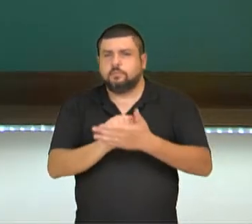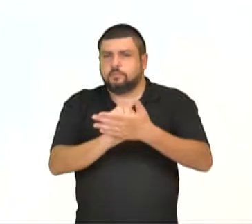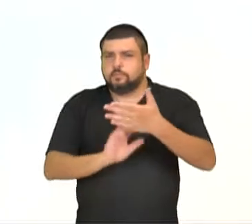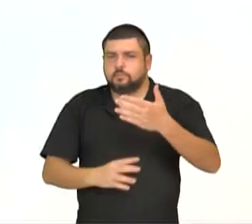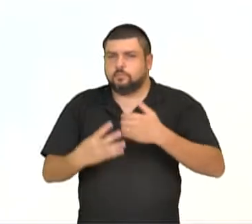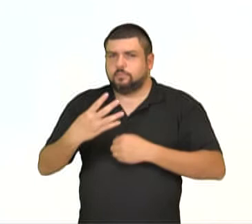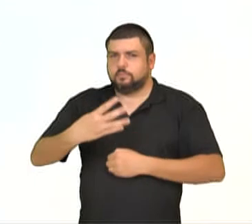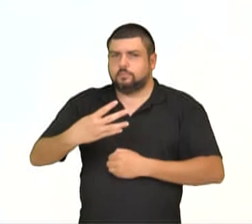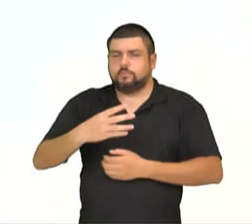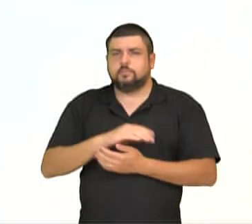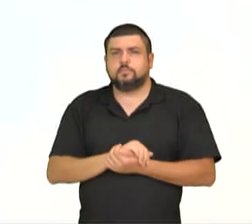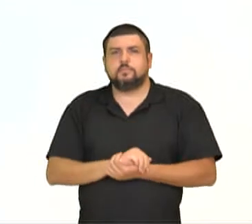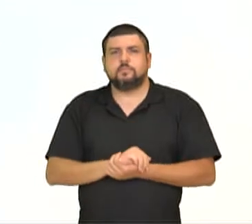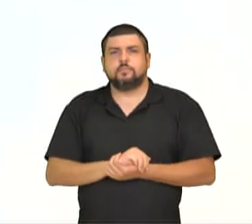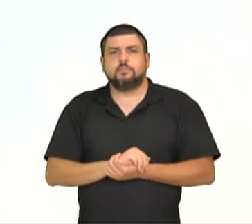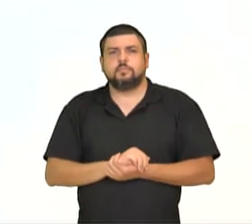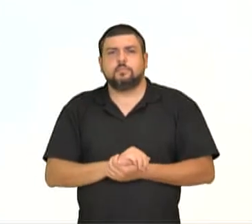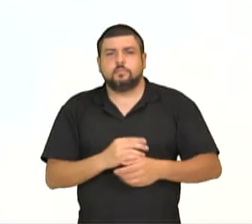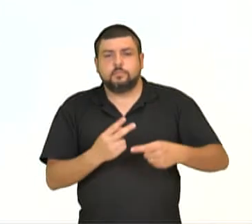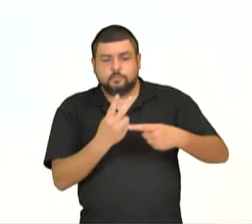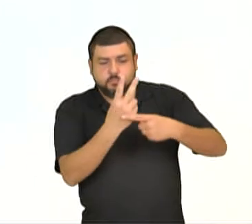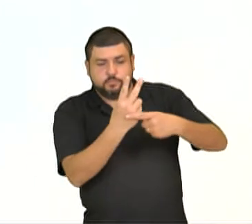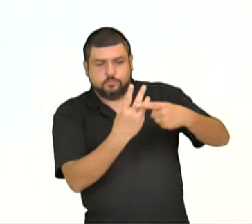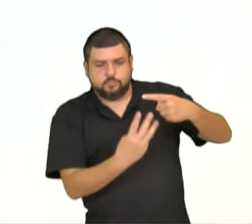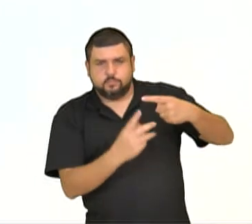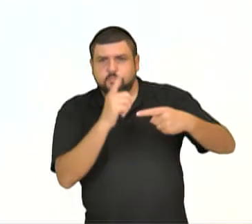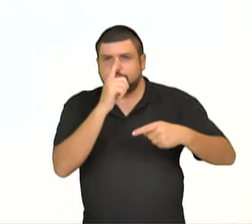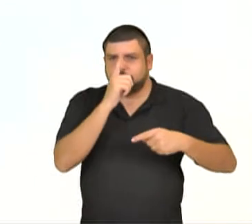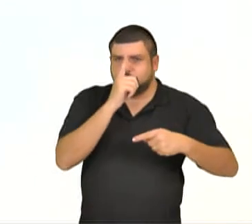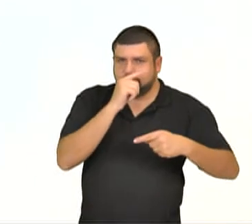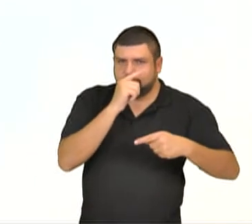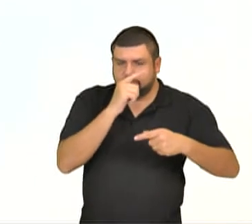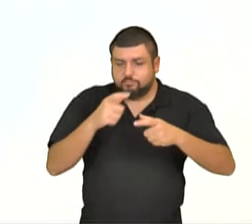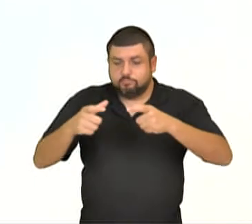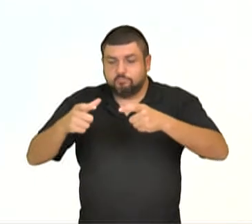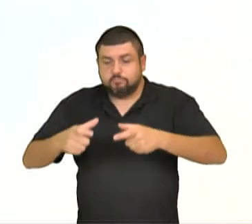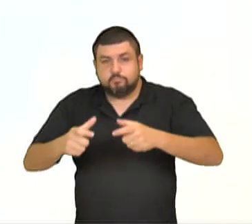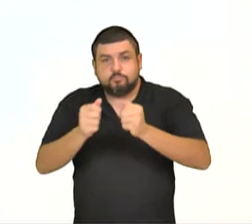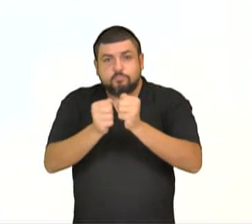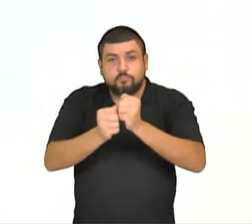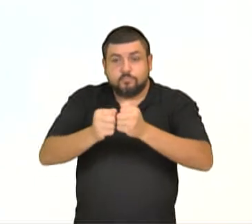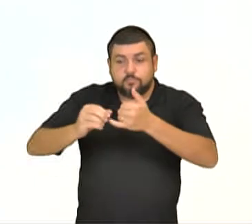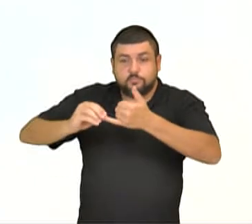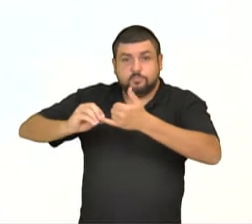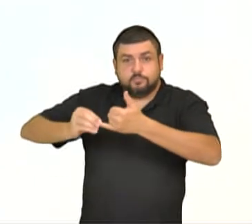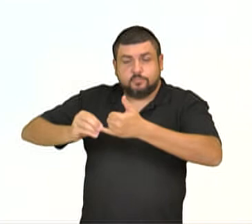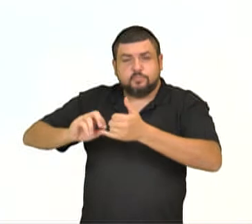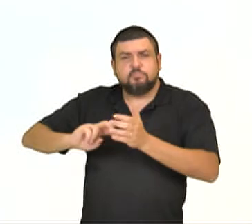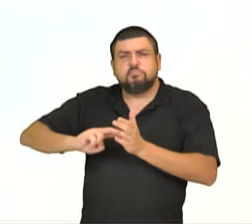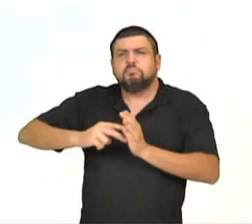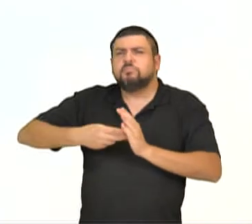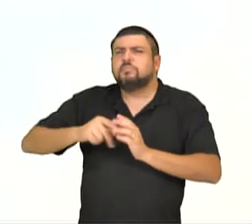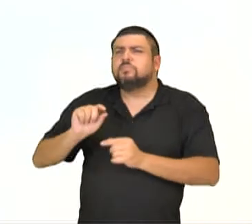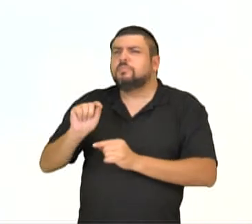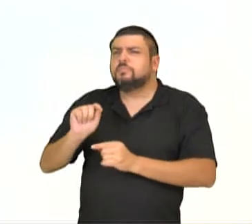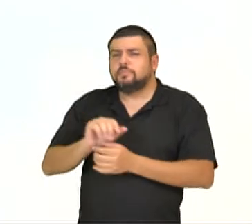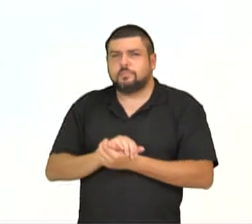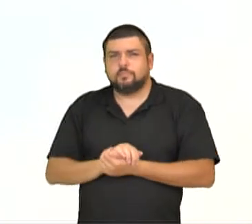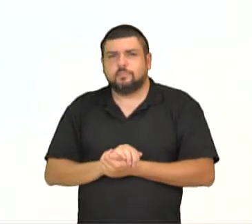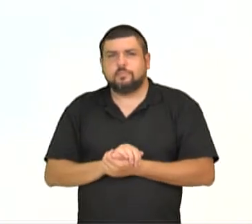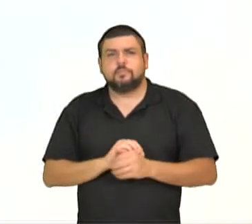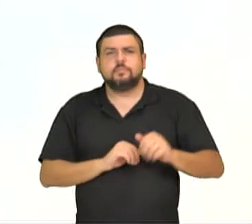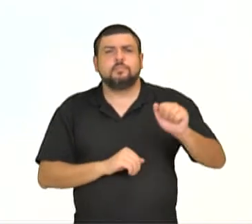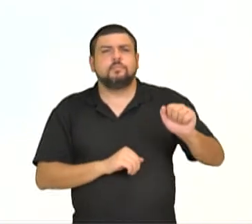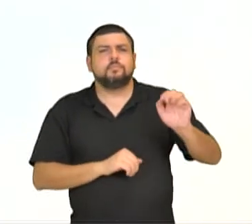4. 2/3 de água em um prato de arroz e feijão significa que letra A,